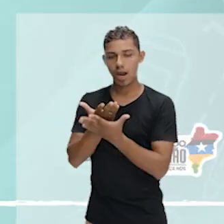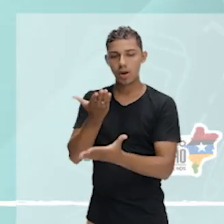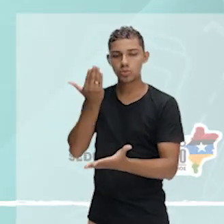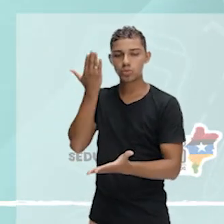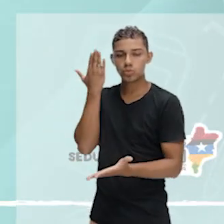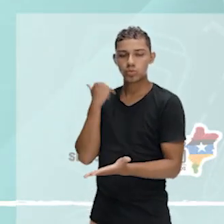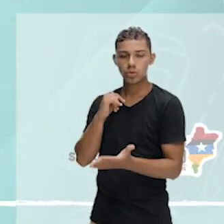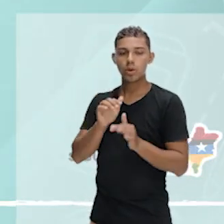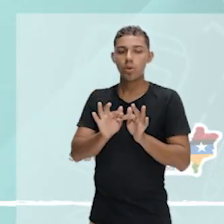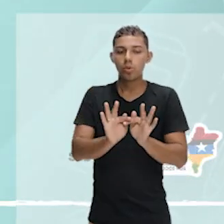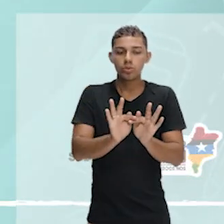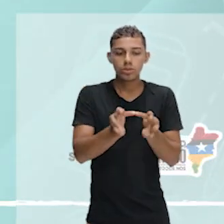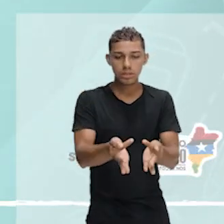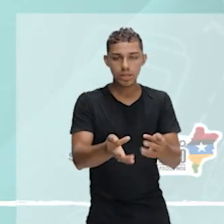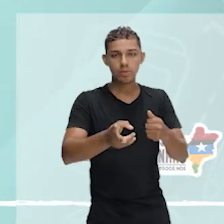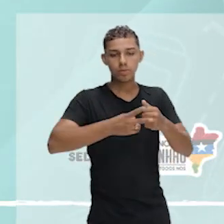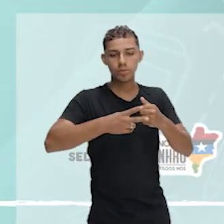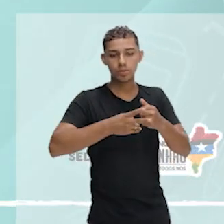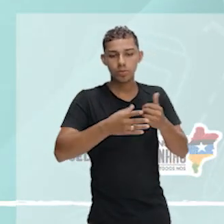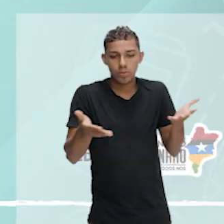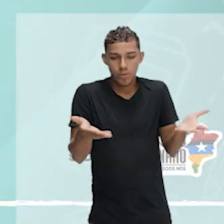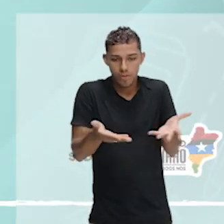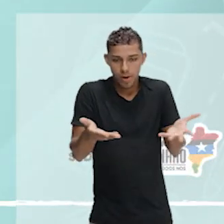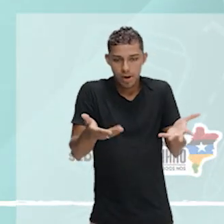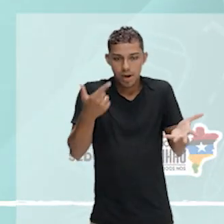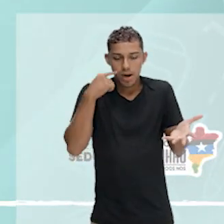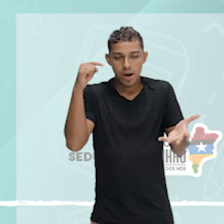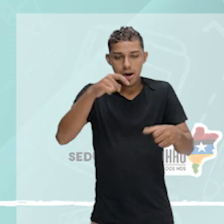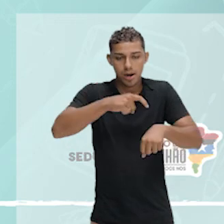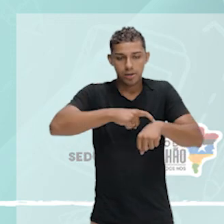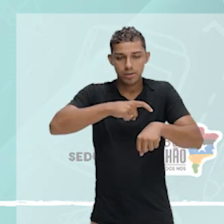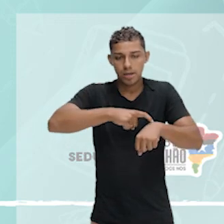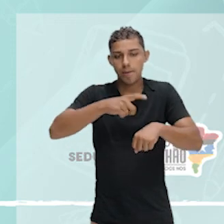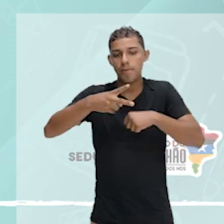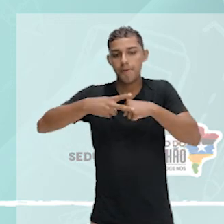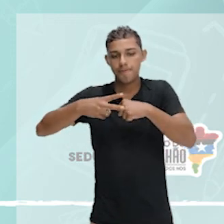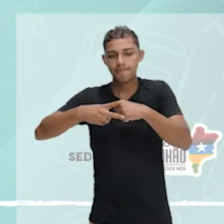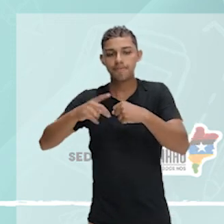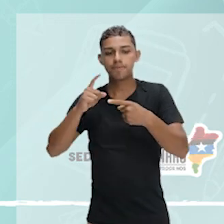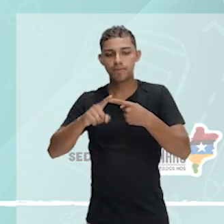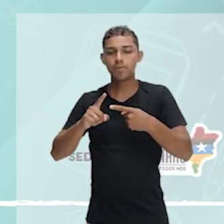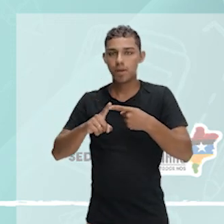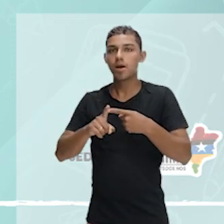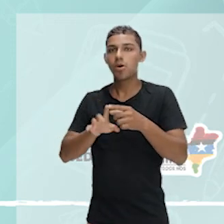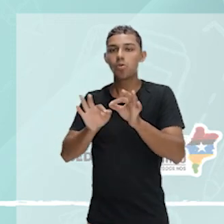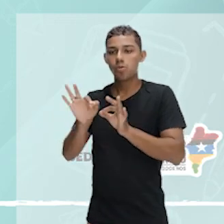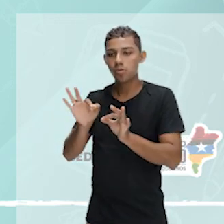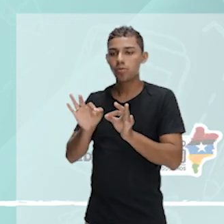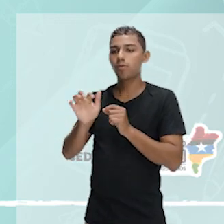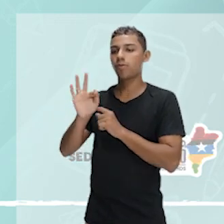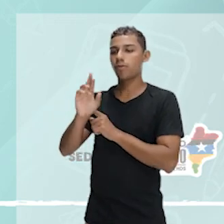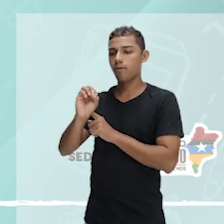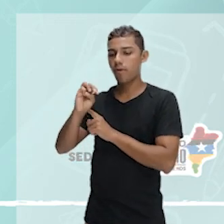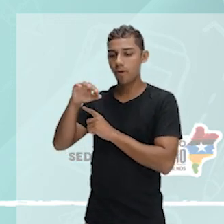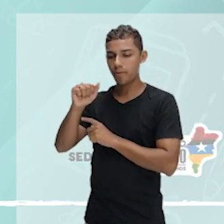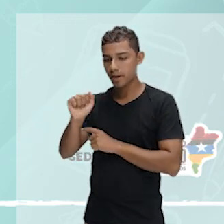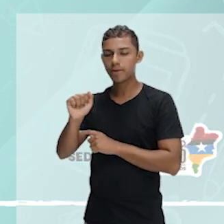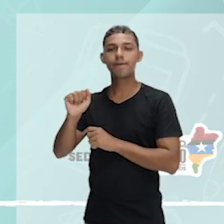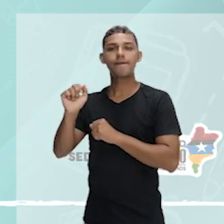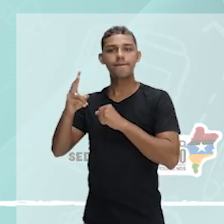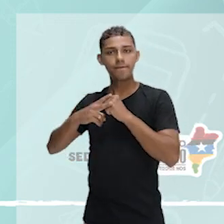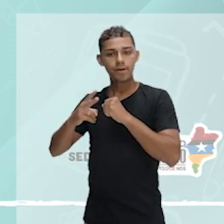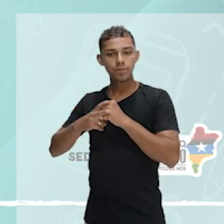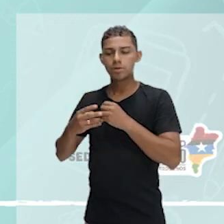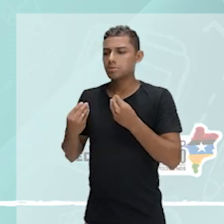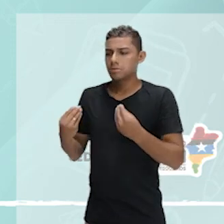Simple Present é um tempo verbal, tá? It's a verb tense, né? Uma forma verbal ou um tempo verbal. Para